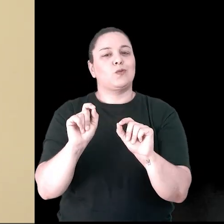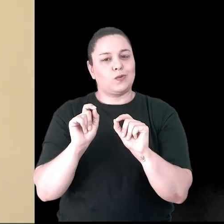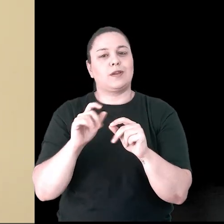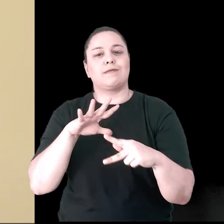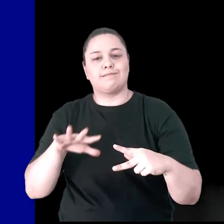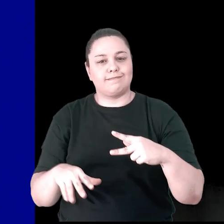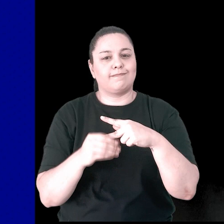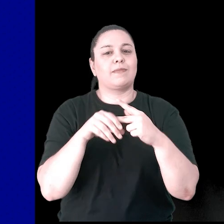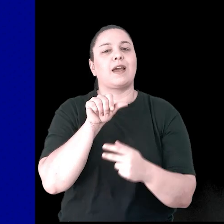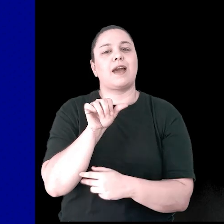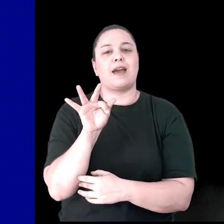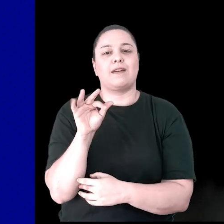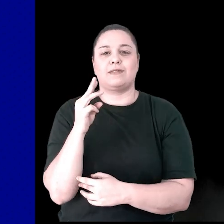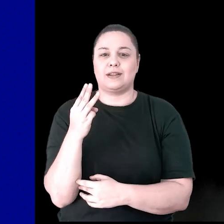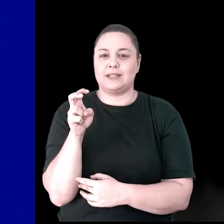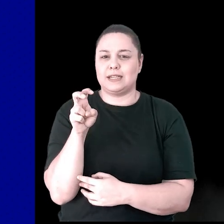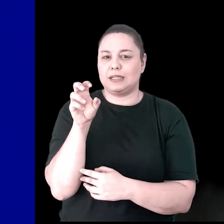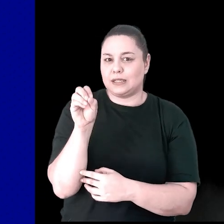estrutura da